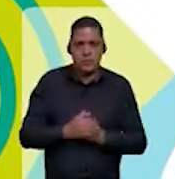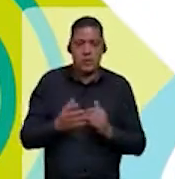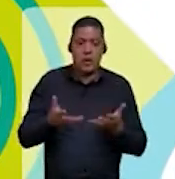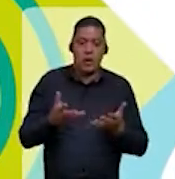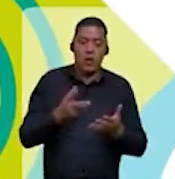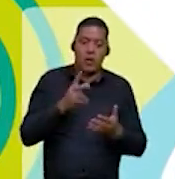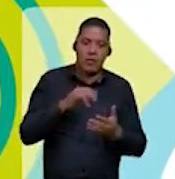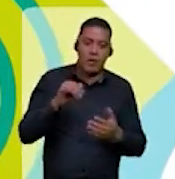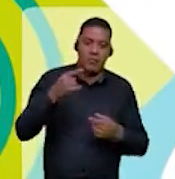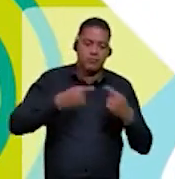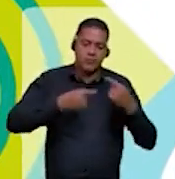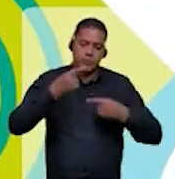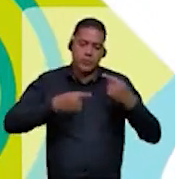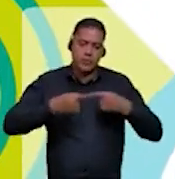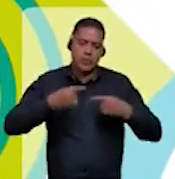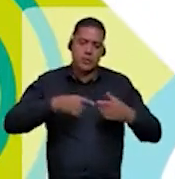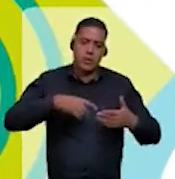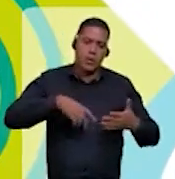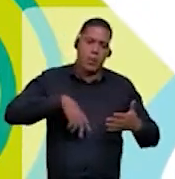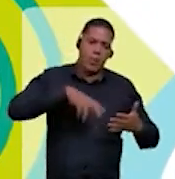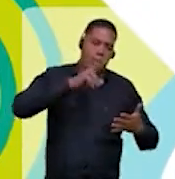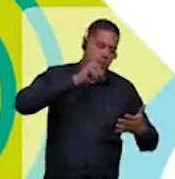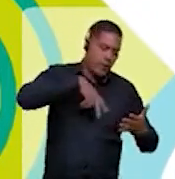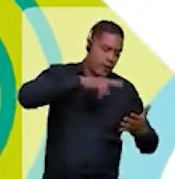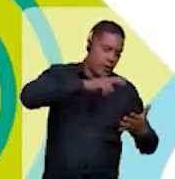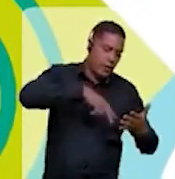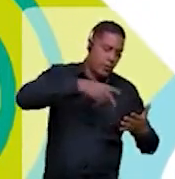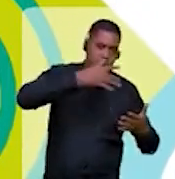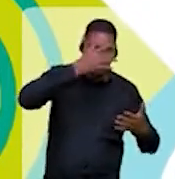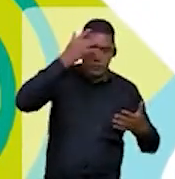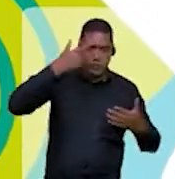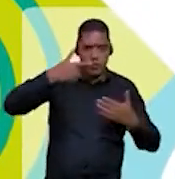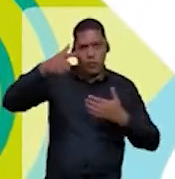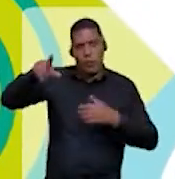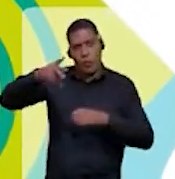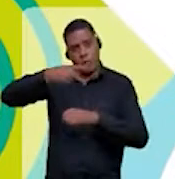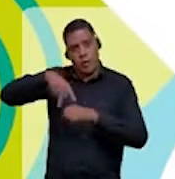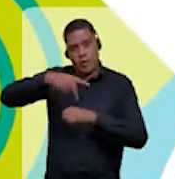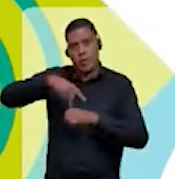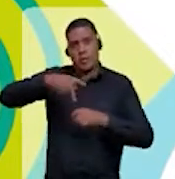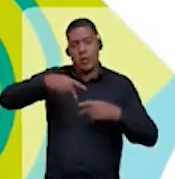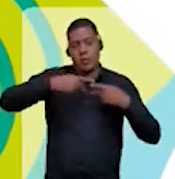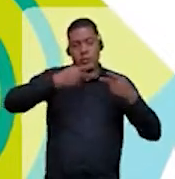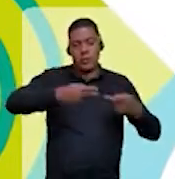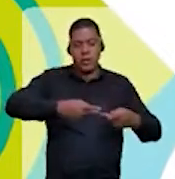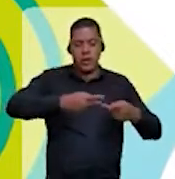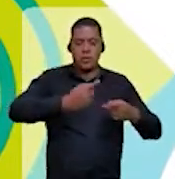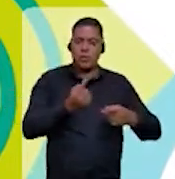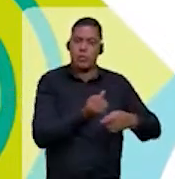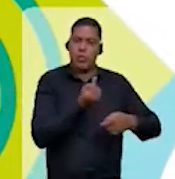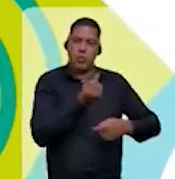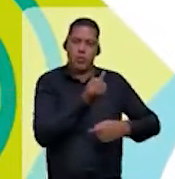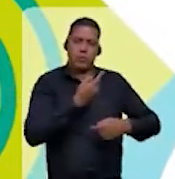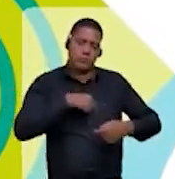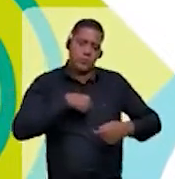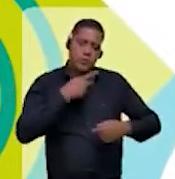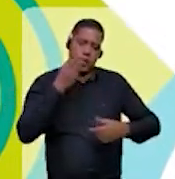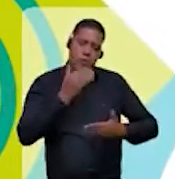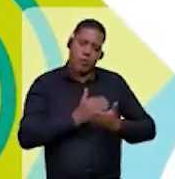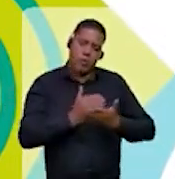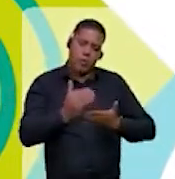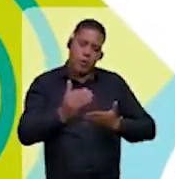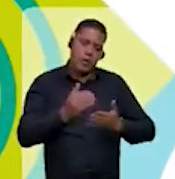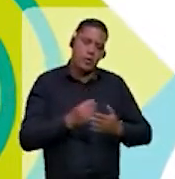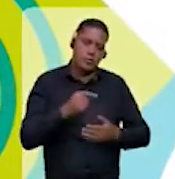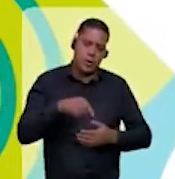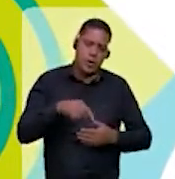agora a gente vai falar sobre literatura para estrangeiros que é aquele projeto ímpar que nós falamos no começo